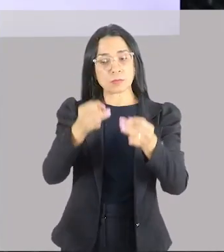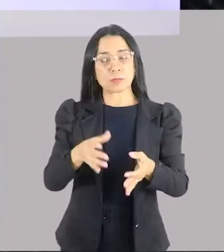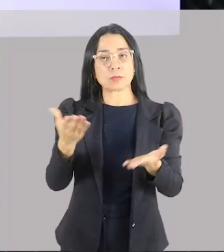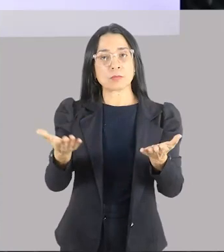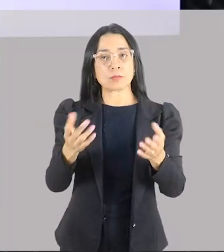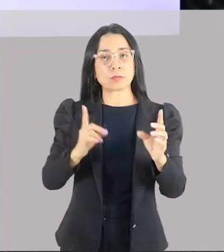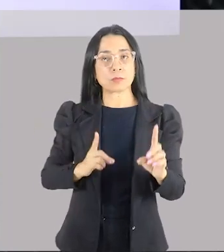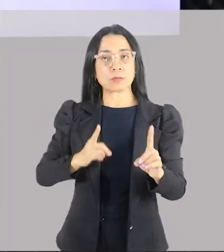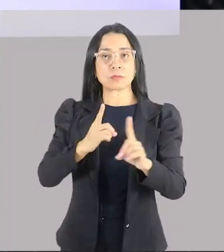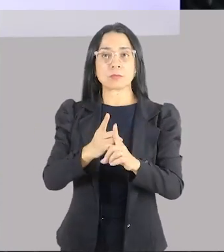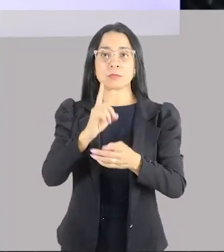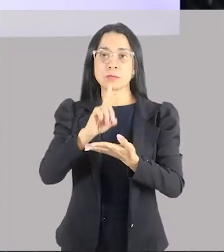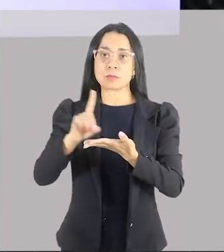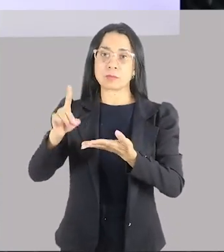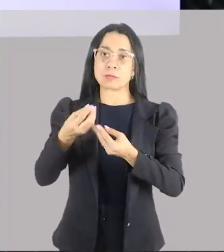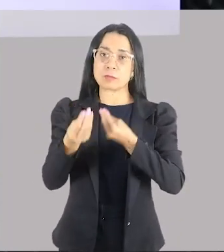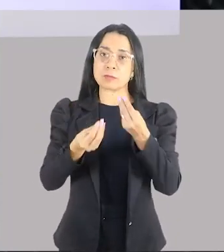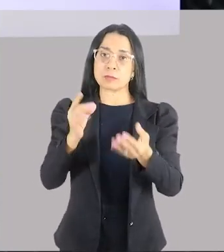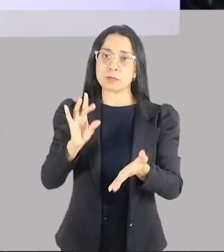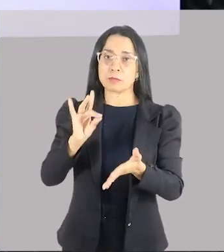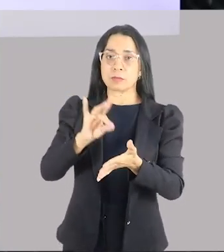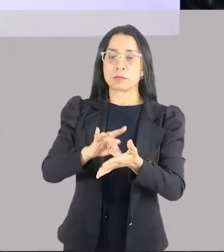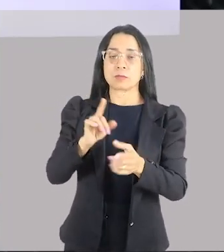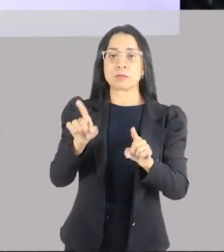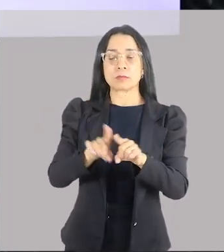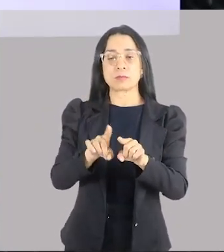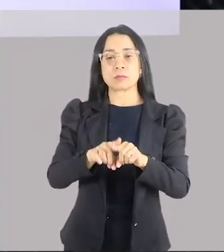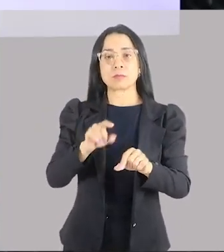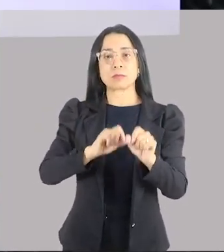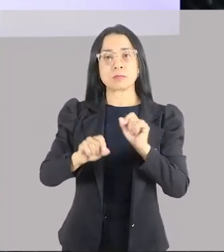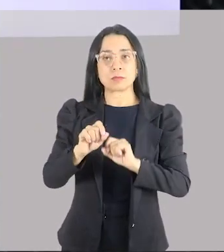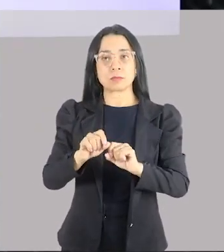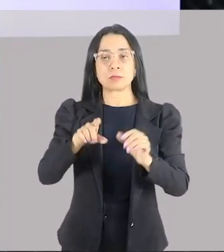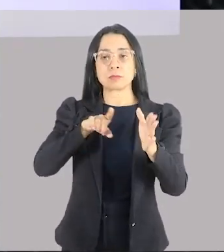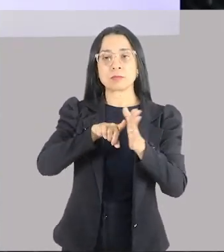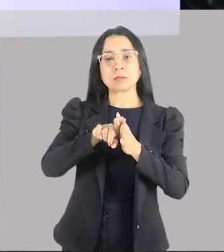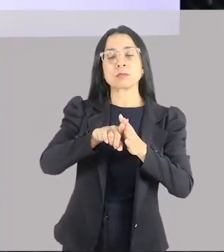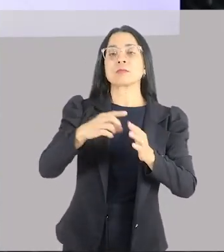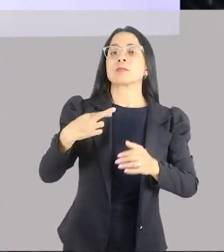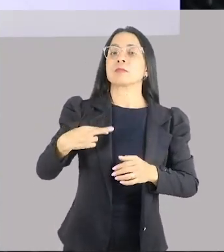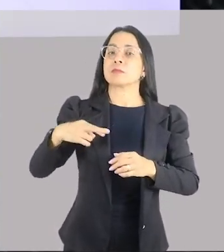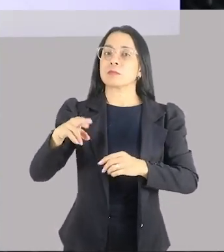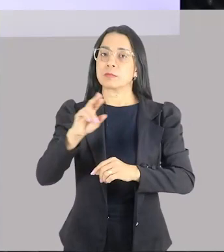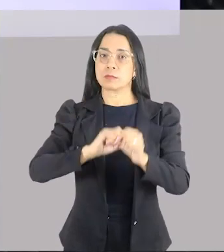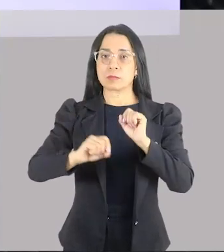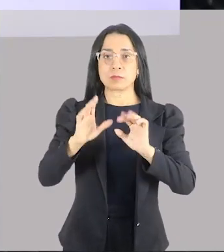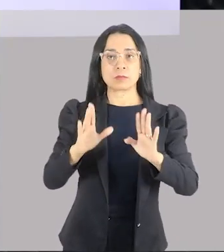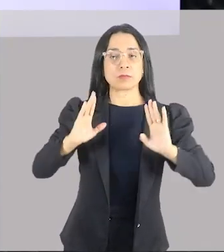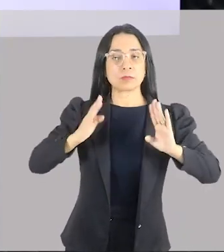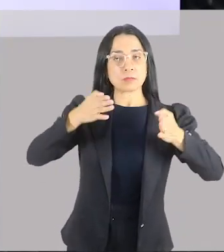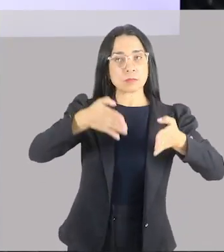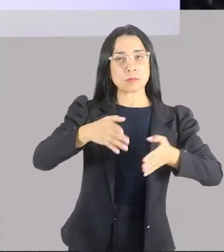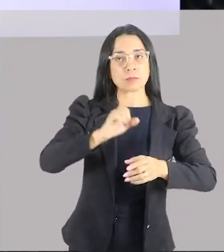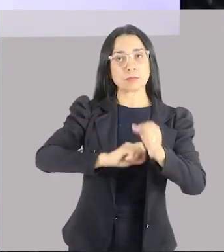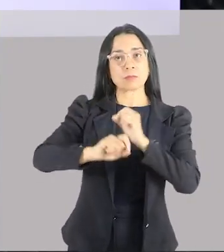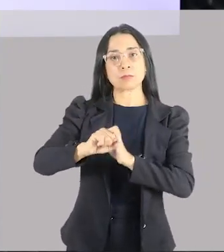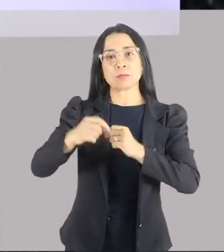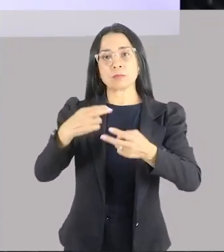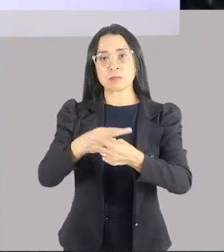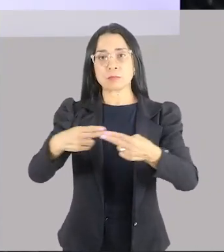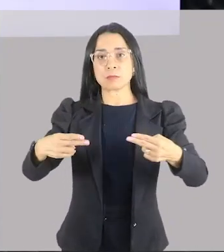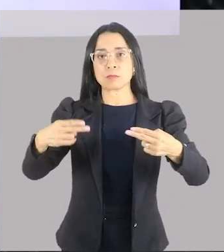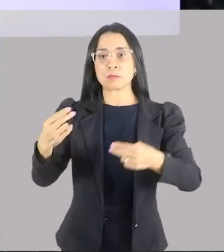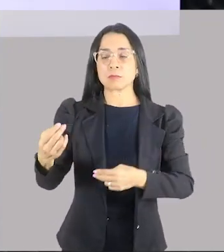Deus como verdade também. Então ali também existe uma questão da religiosidade dele. Mas não é este o foco, não é este o